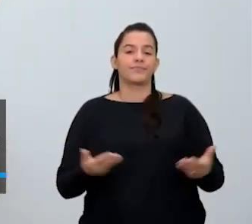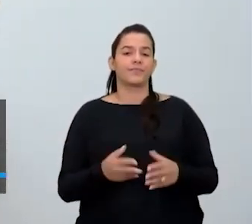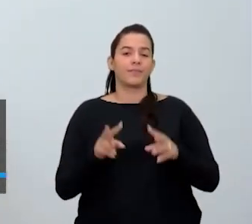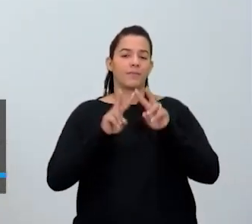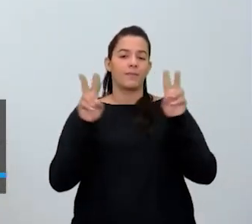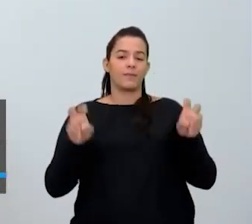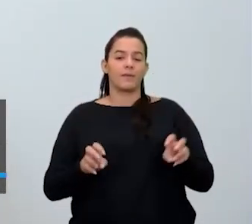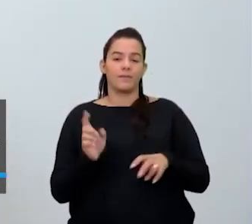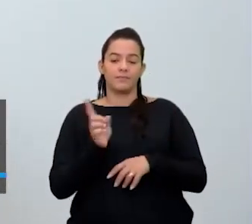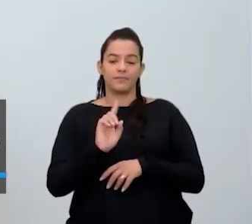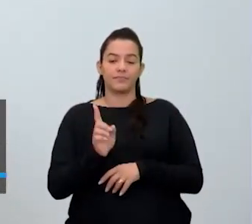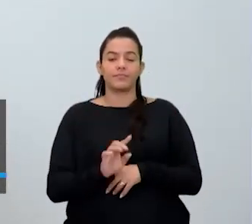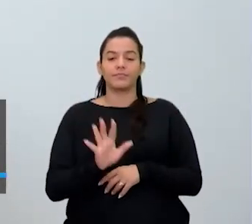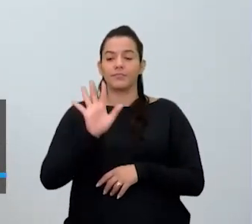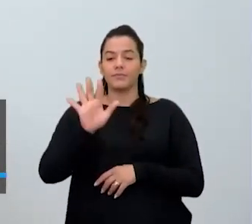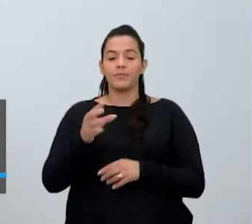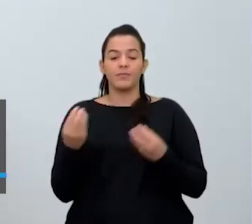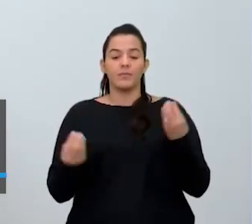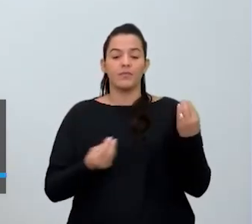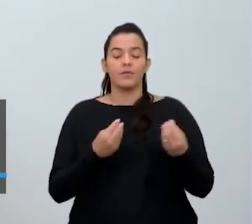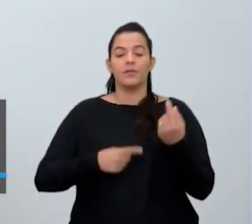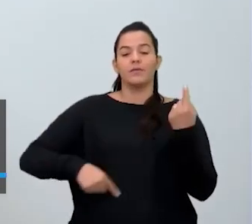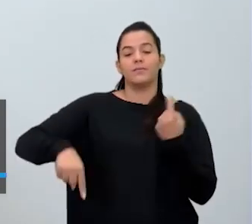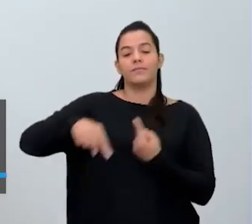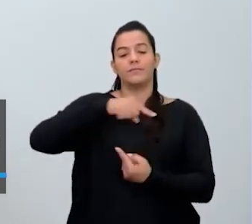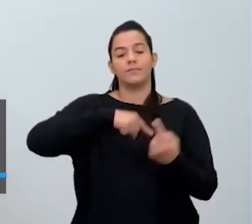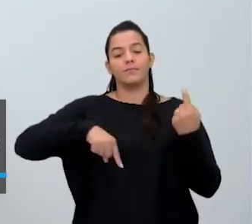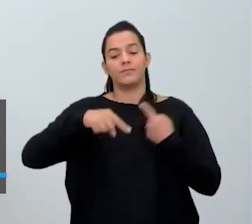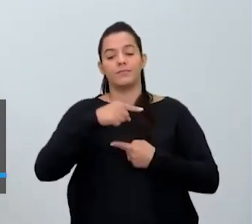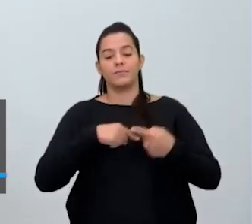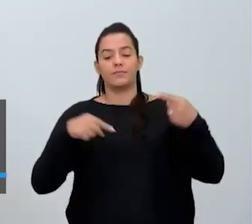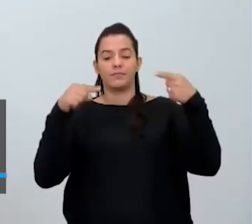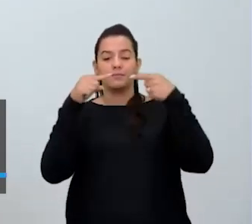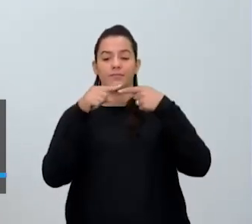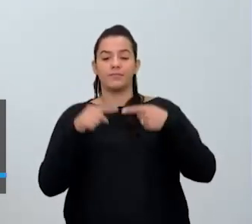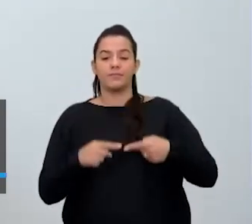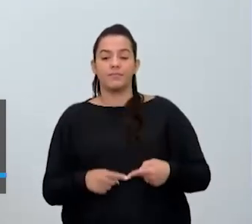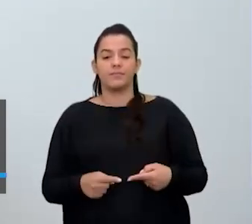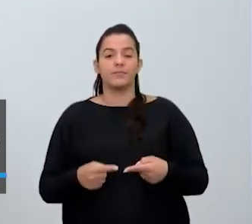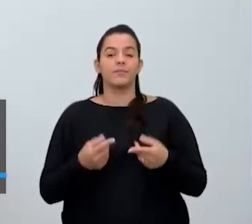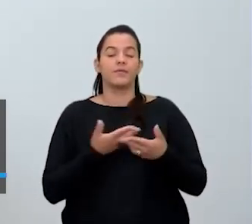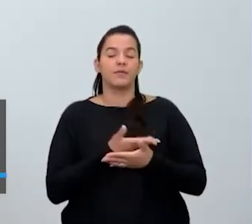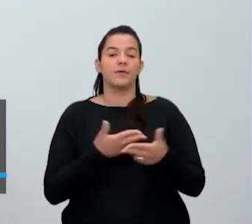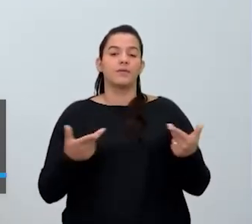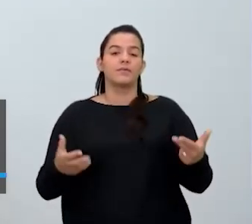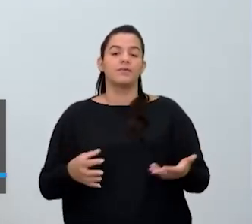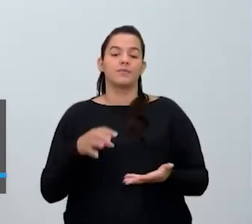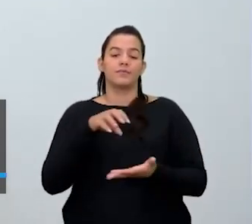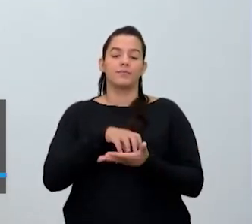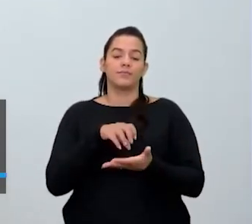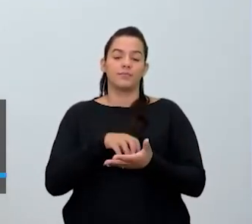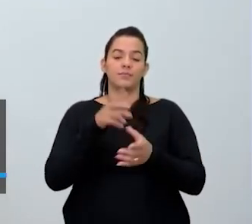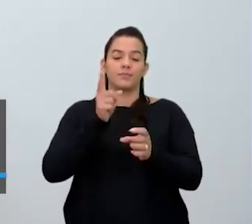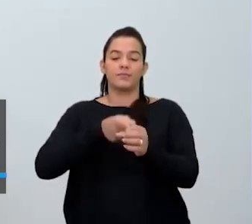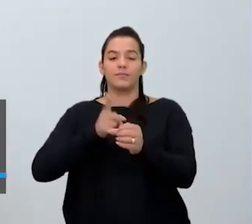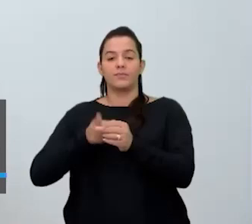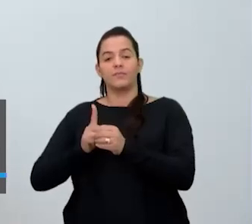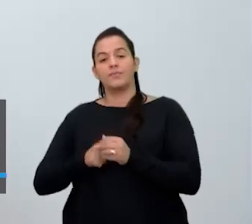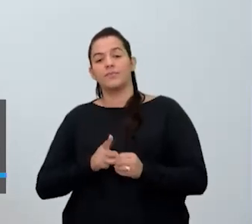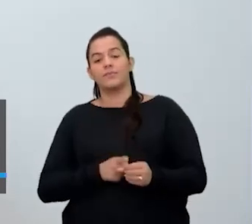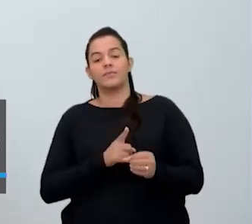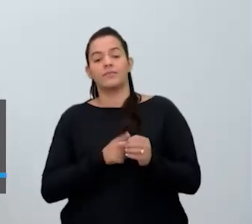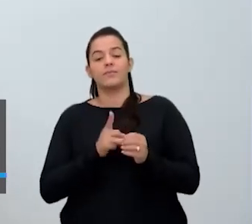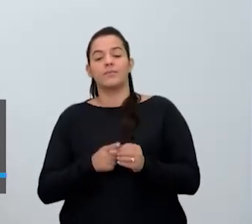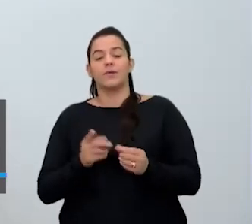hoje, mas como essas relações acabam fazendo com que nasçam no interior das cidades pequenas